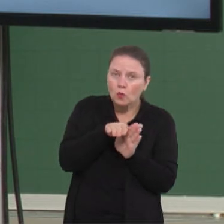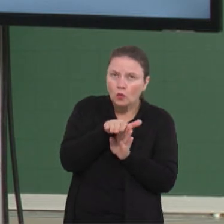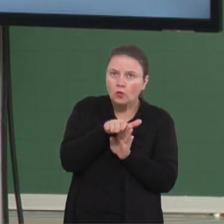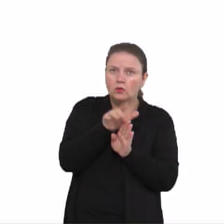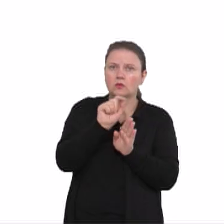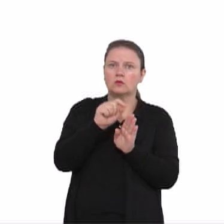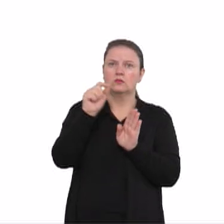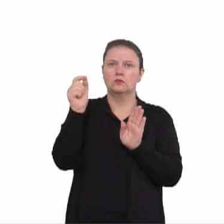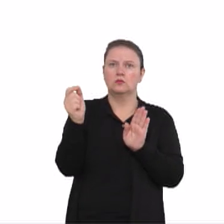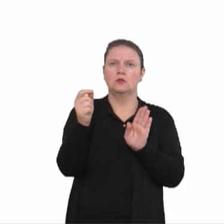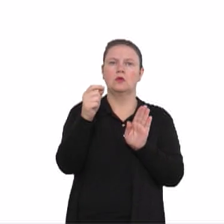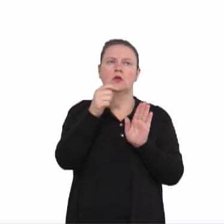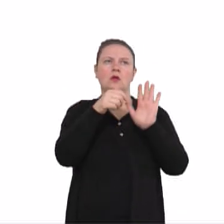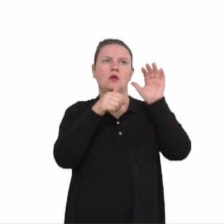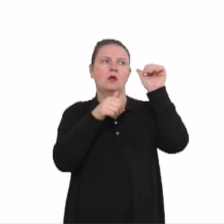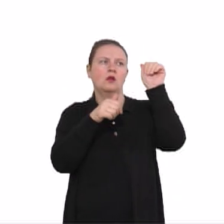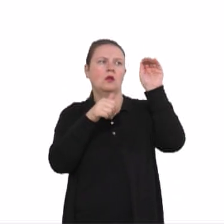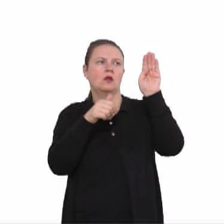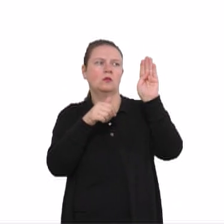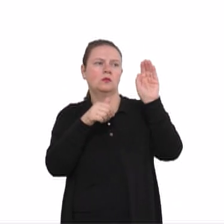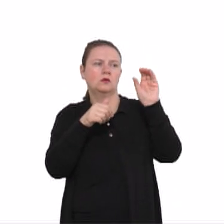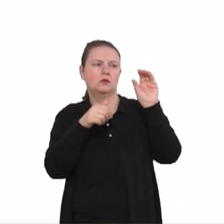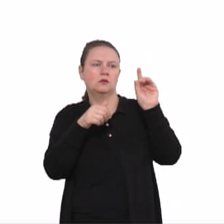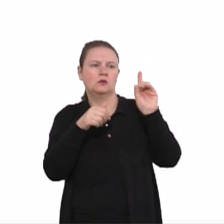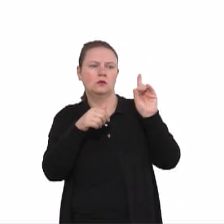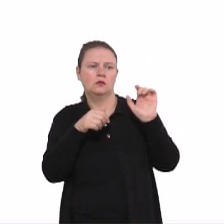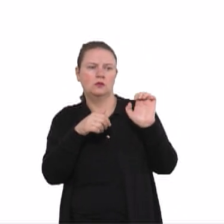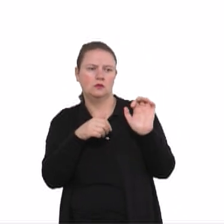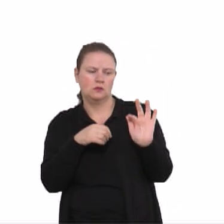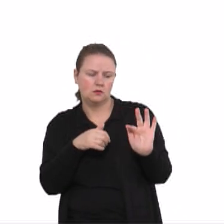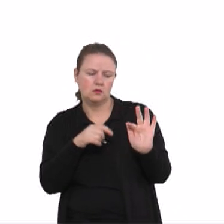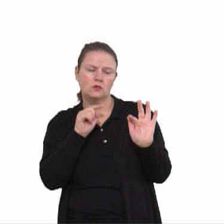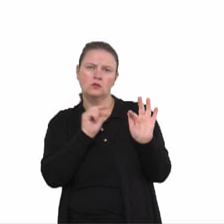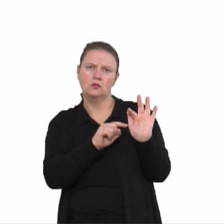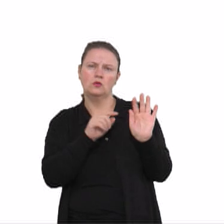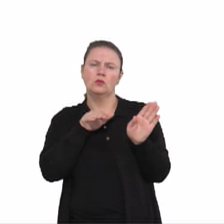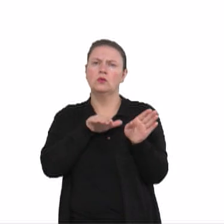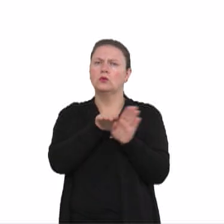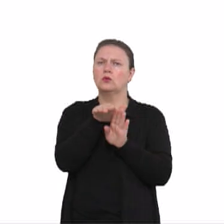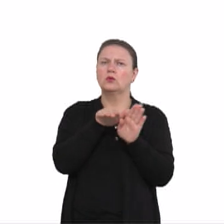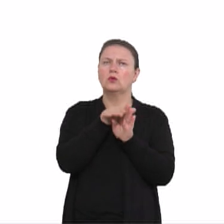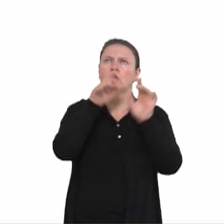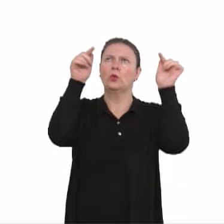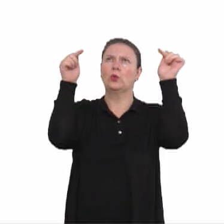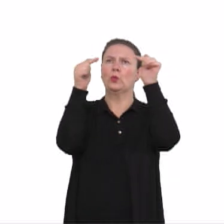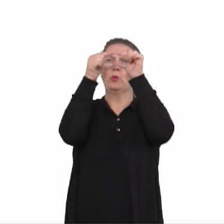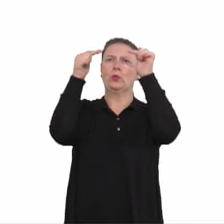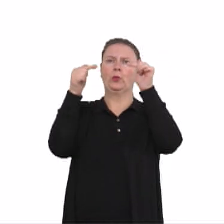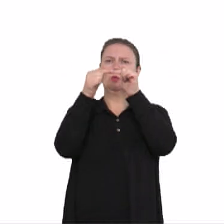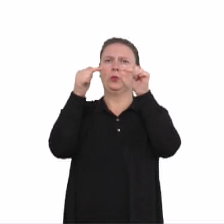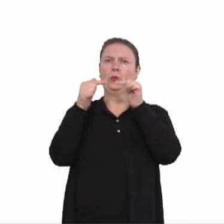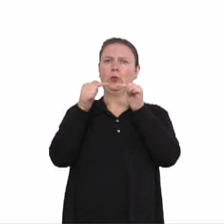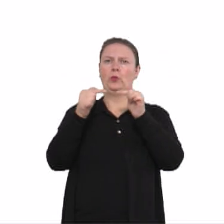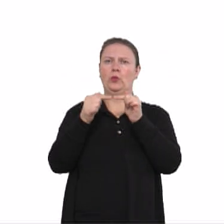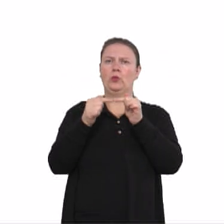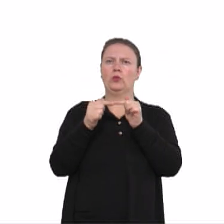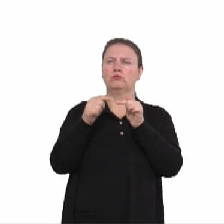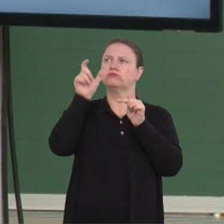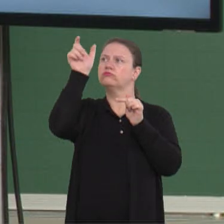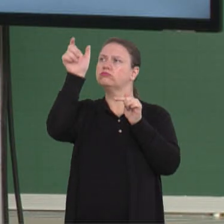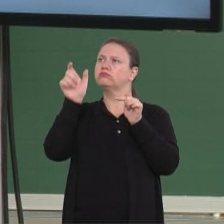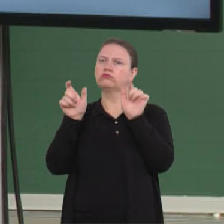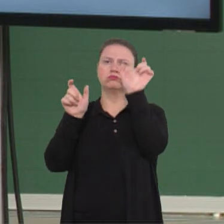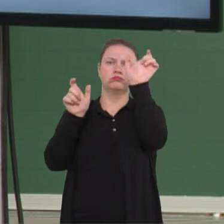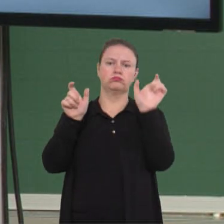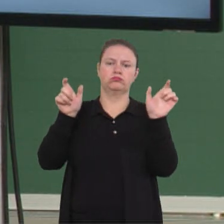marcar colocar alecrim a b c d e e f no concelho equivalente ao problema é que a pessoa